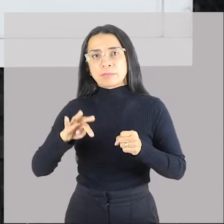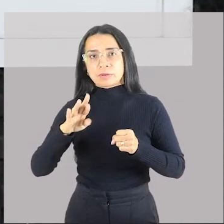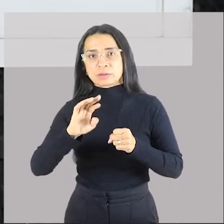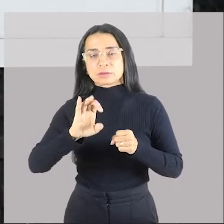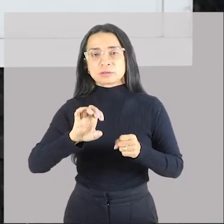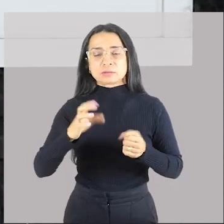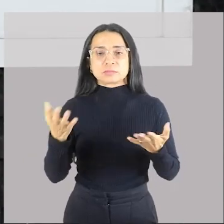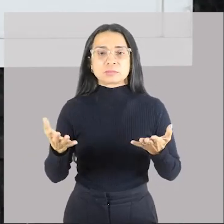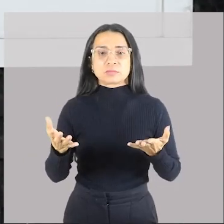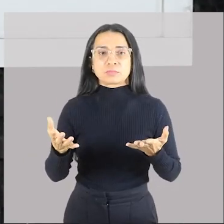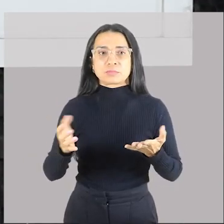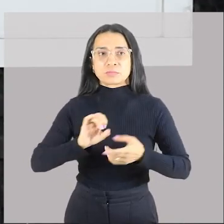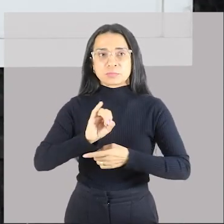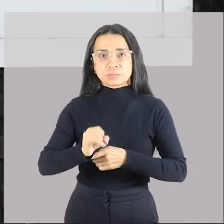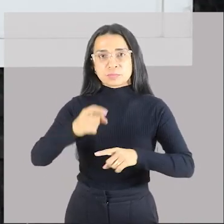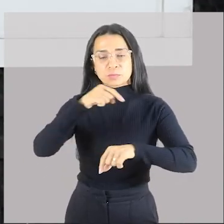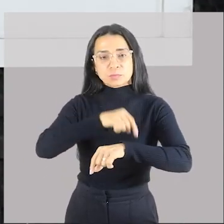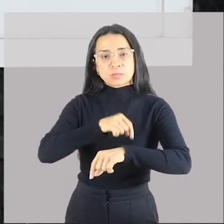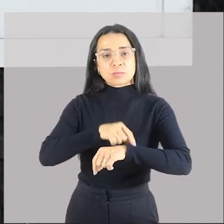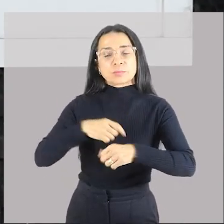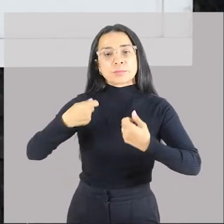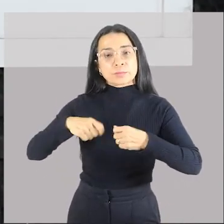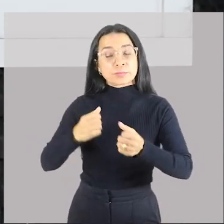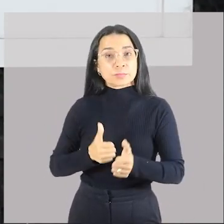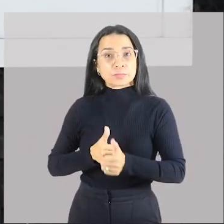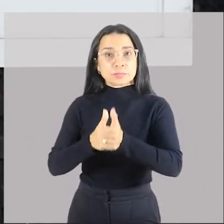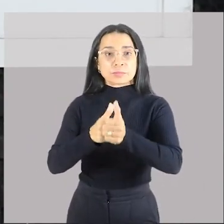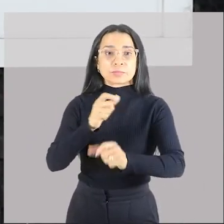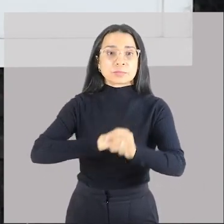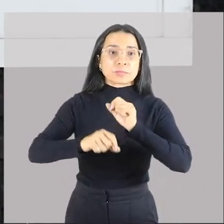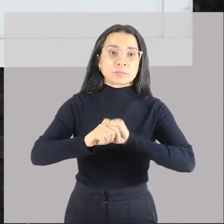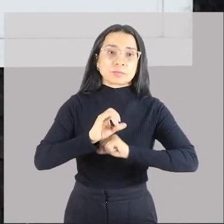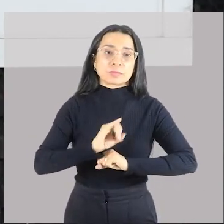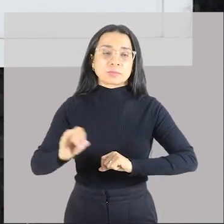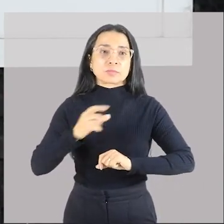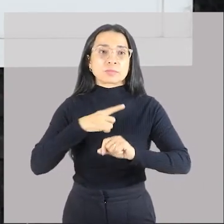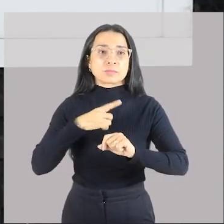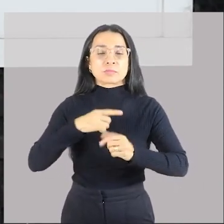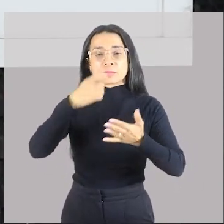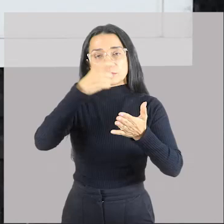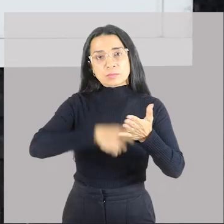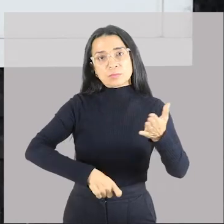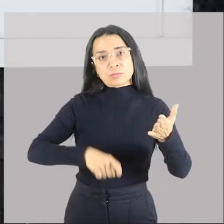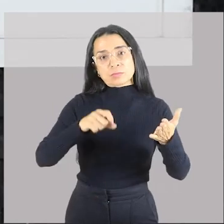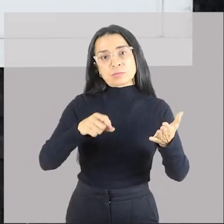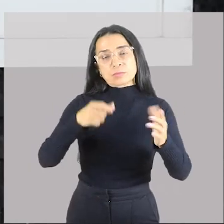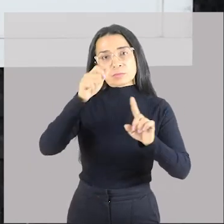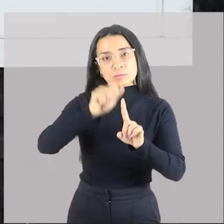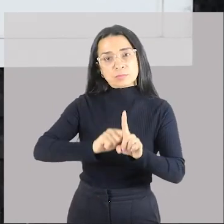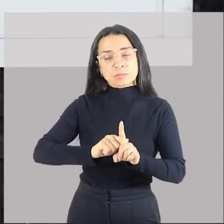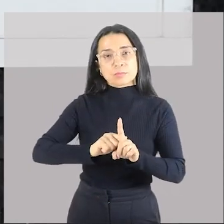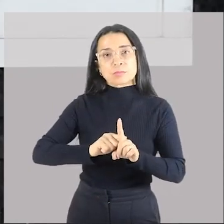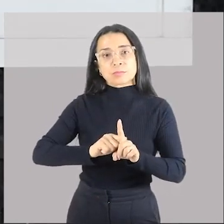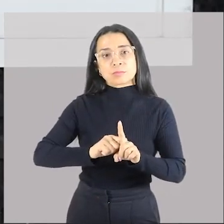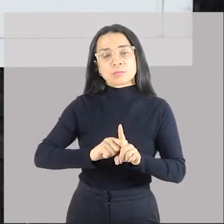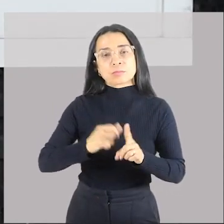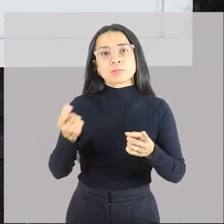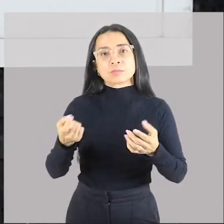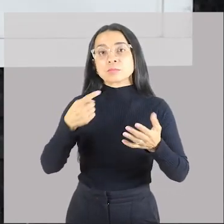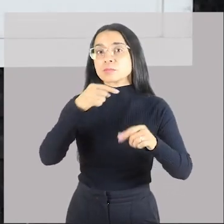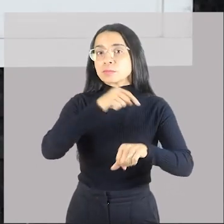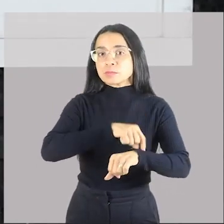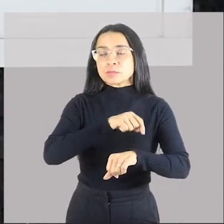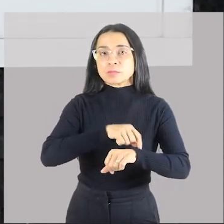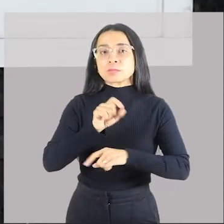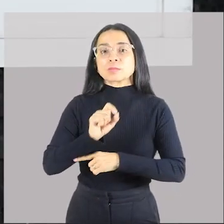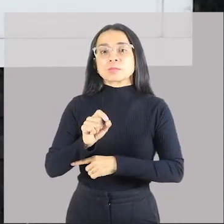Então, e o tempo ele tem que acompanhar, tá? Se você botou uma taxa ao mês, esse tempo